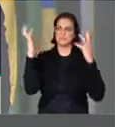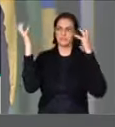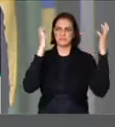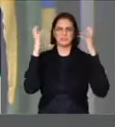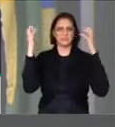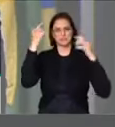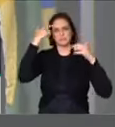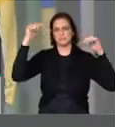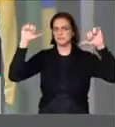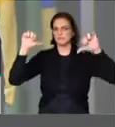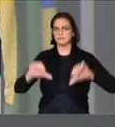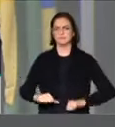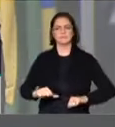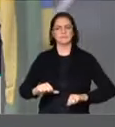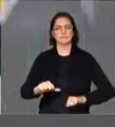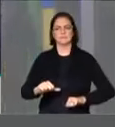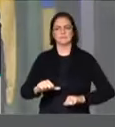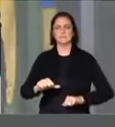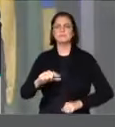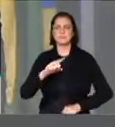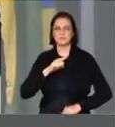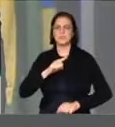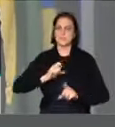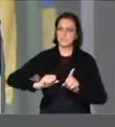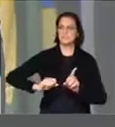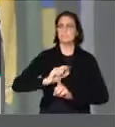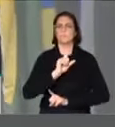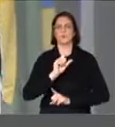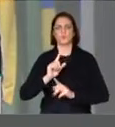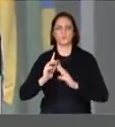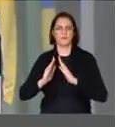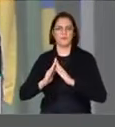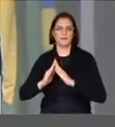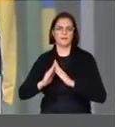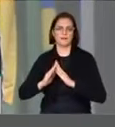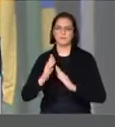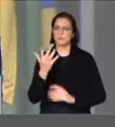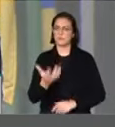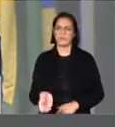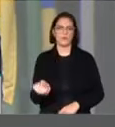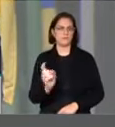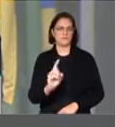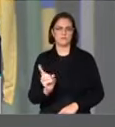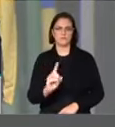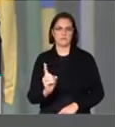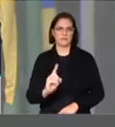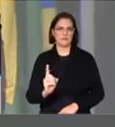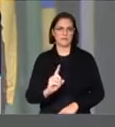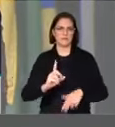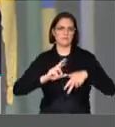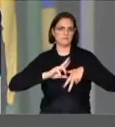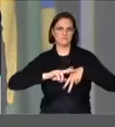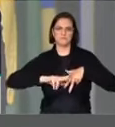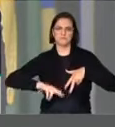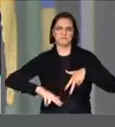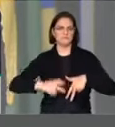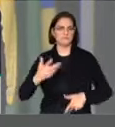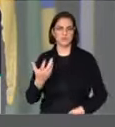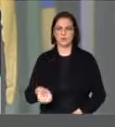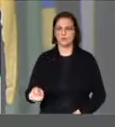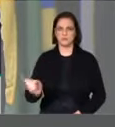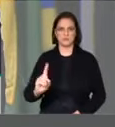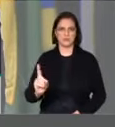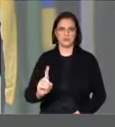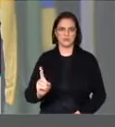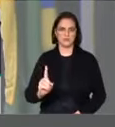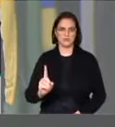torturam, nós somos expulsos de casa, não aceitam nossa sexualidade, nossa identidade de gênero. Não